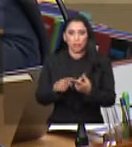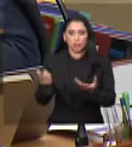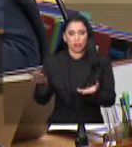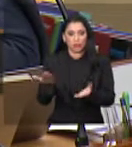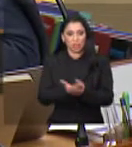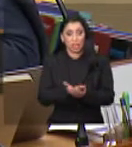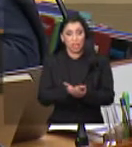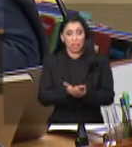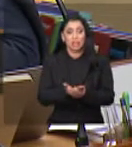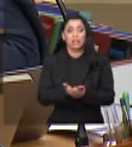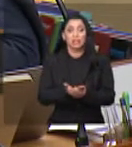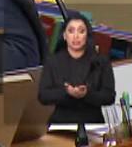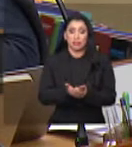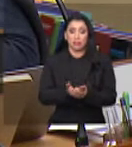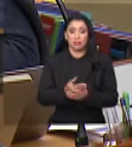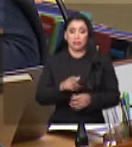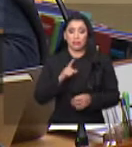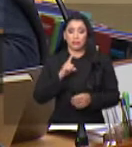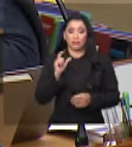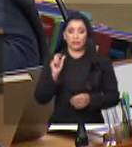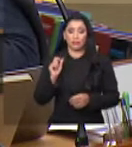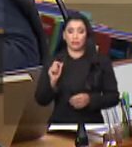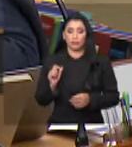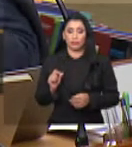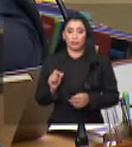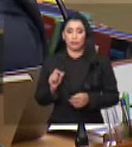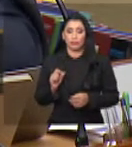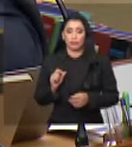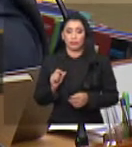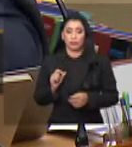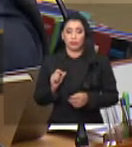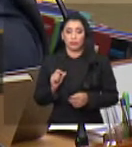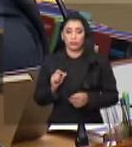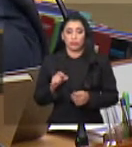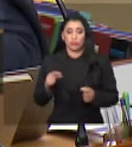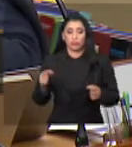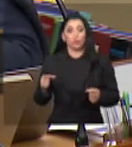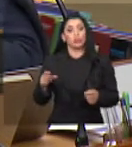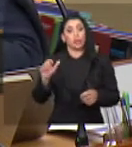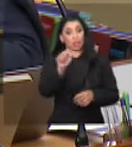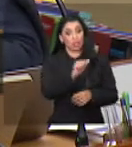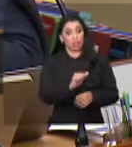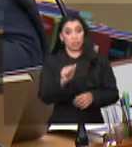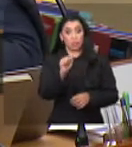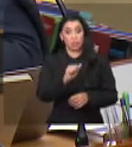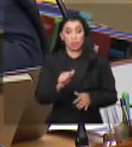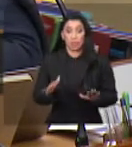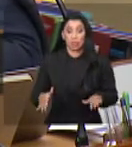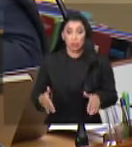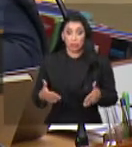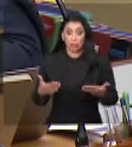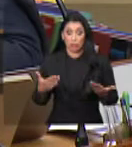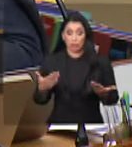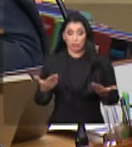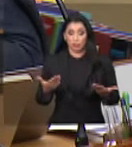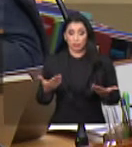em relação a correspondente Federação portanto